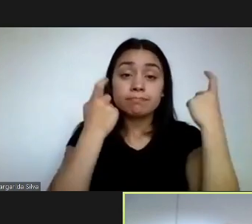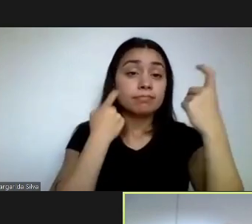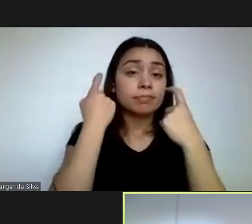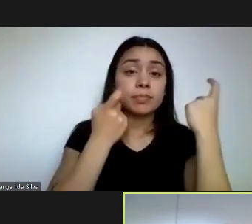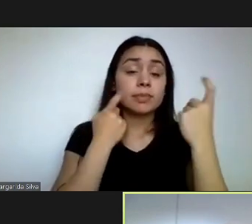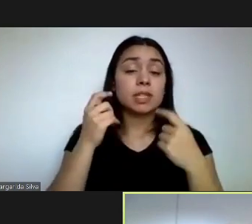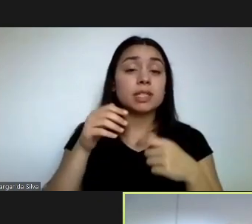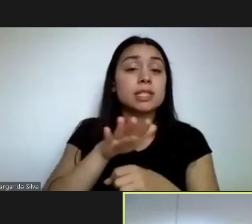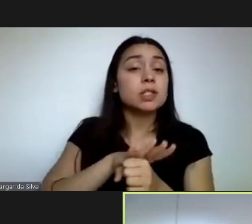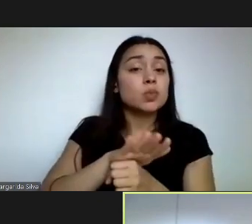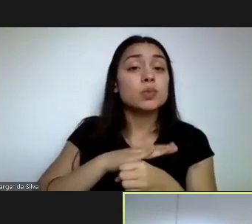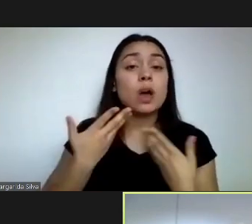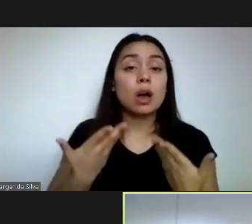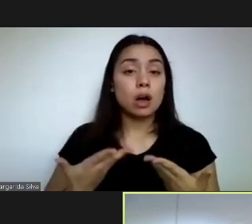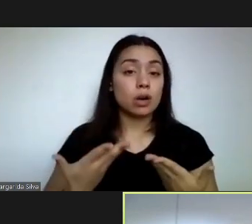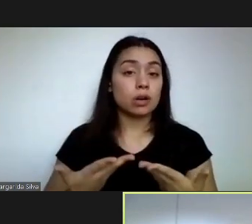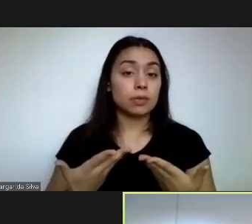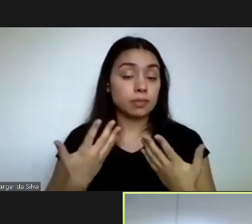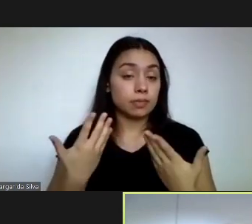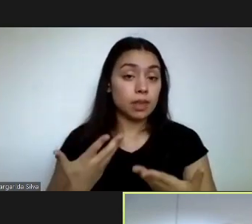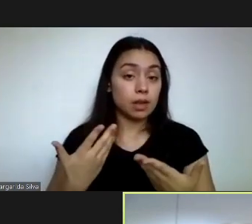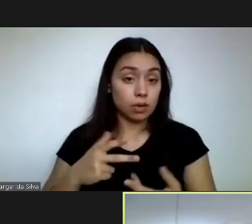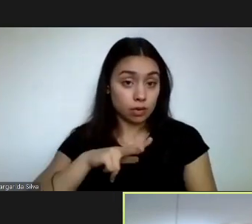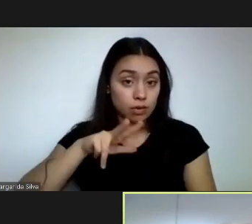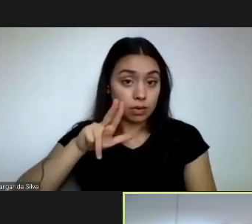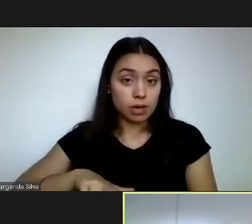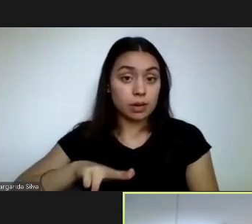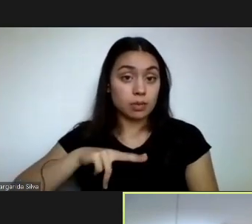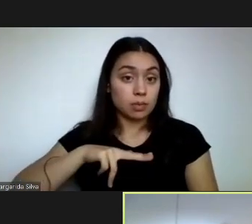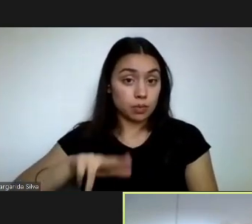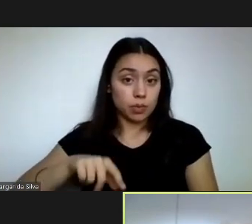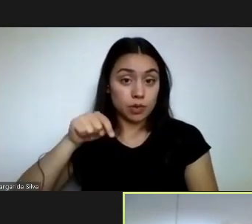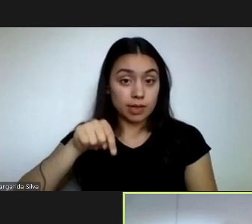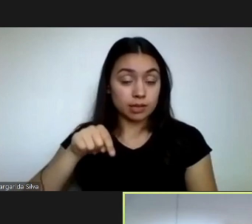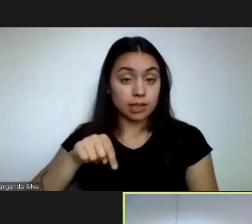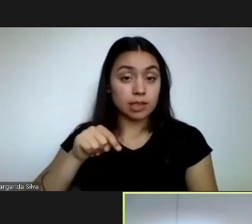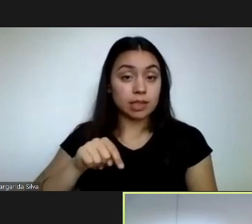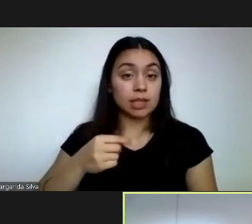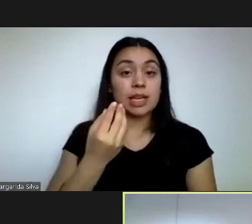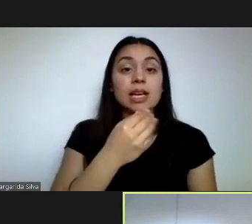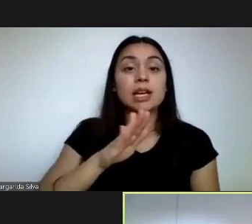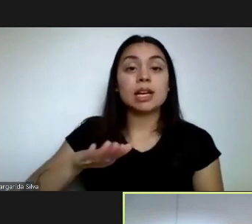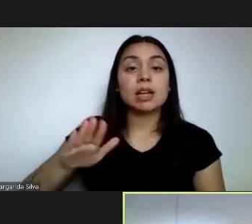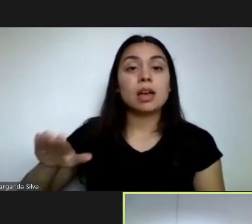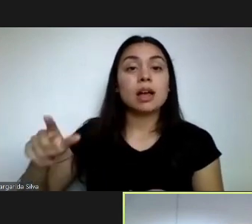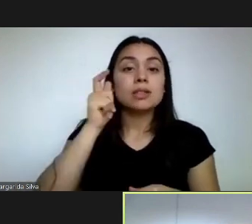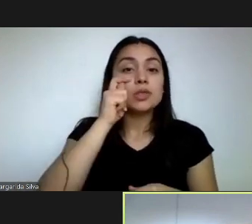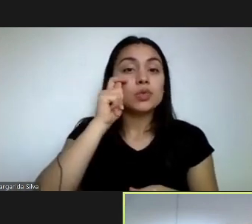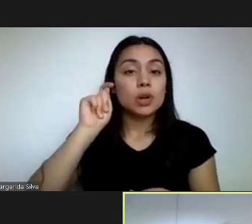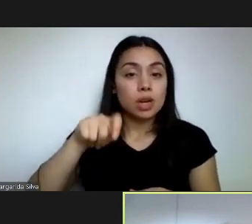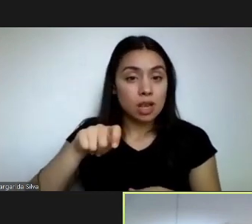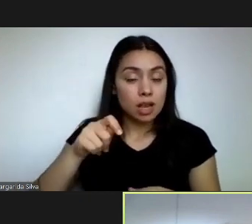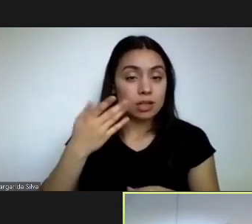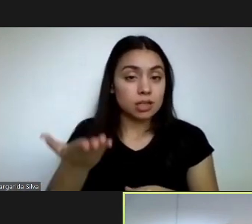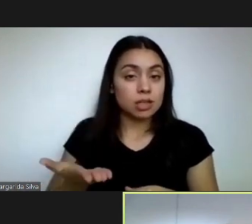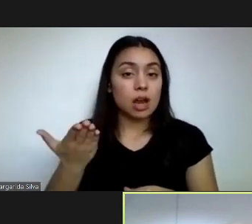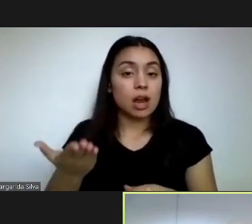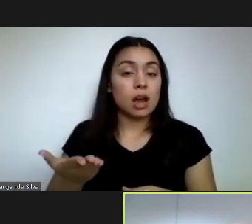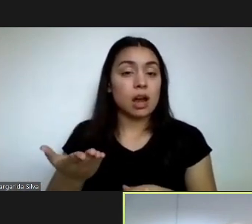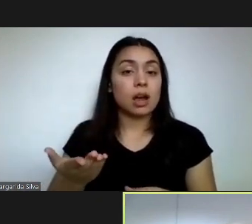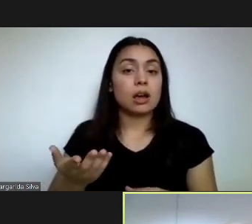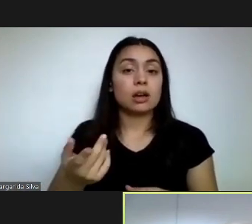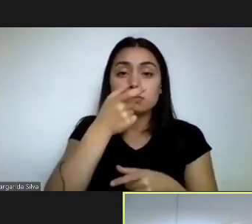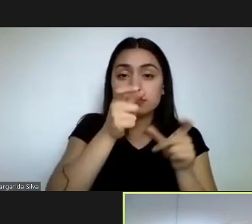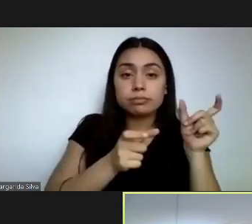não é? Nós temos neste momento crianças refugiadas ucranianas, cidadãos a pedir asilo e a